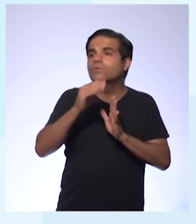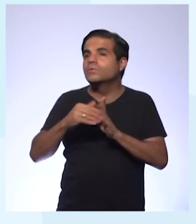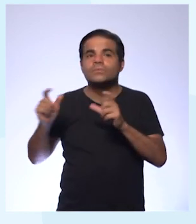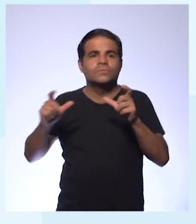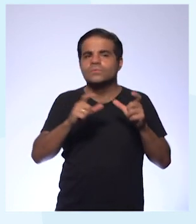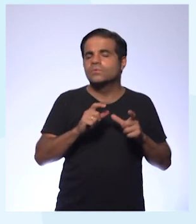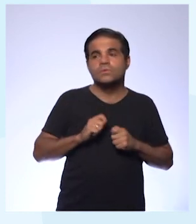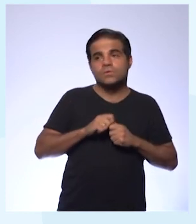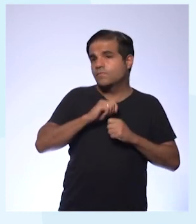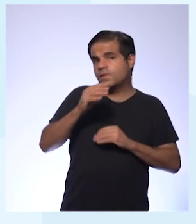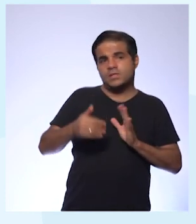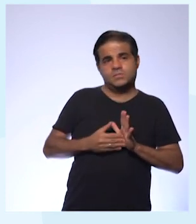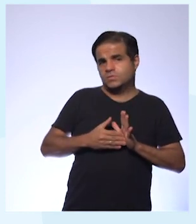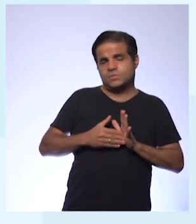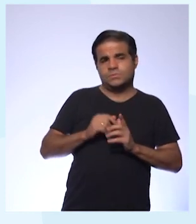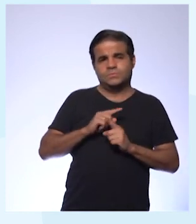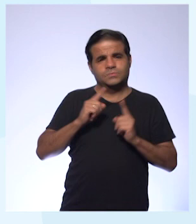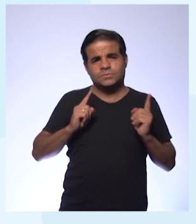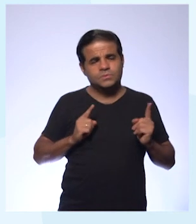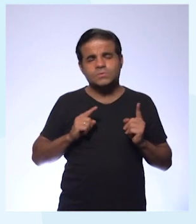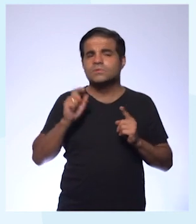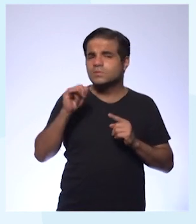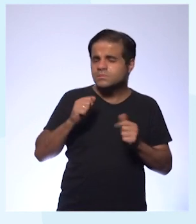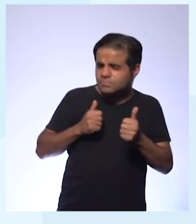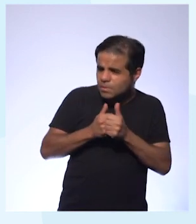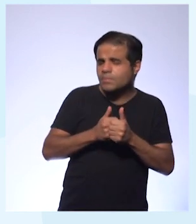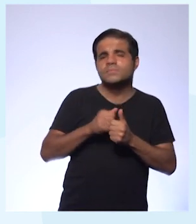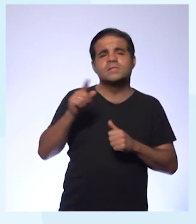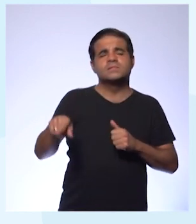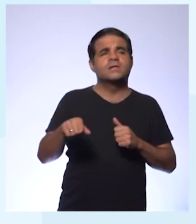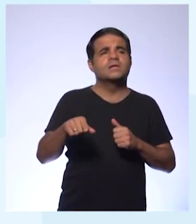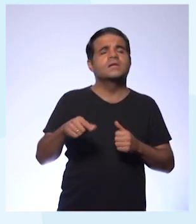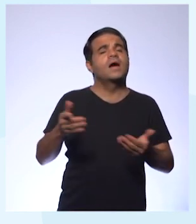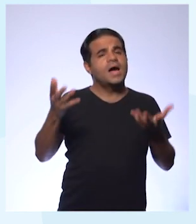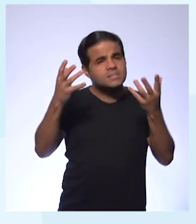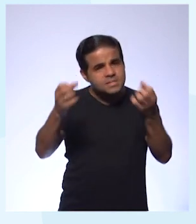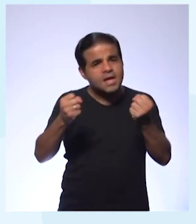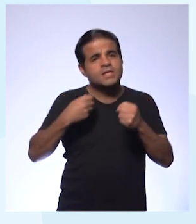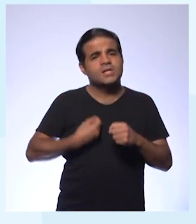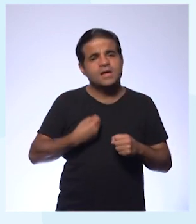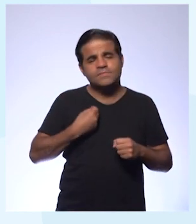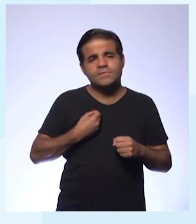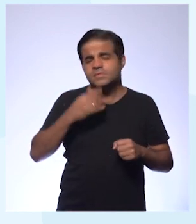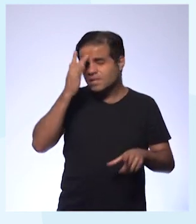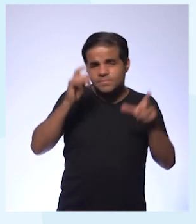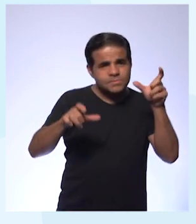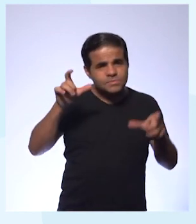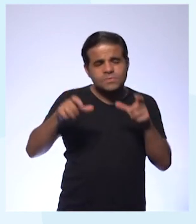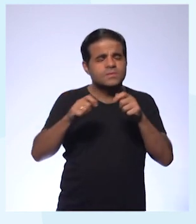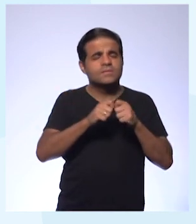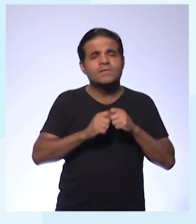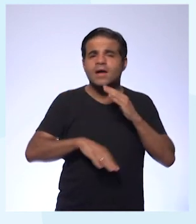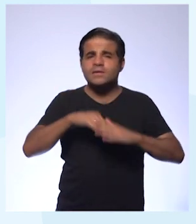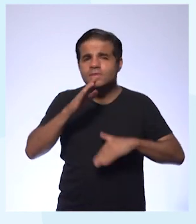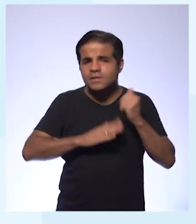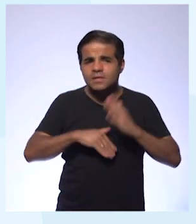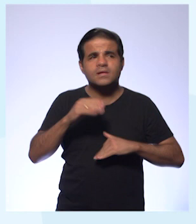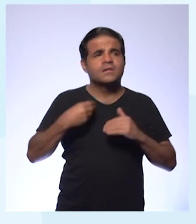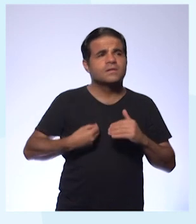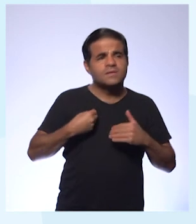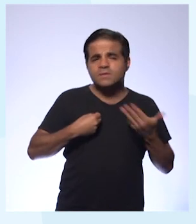Não faça dos defeitos uma distância, e sim uma aproximação. Aceite a vida, as pessoas, faça delas a sua razão de